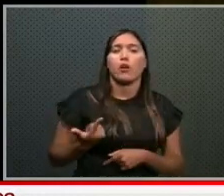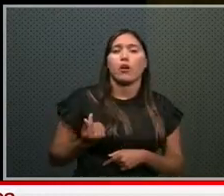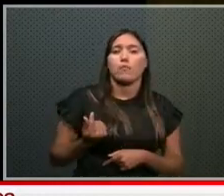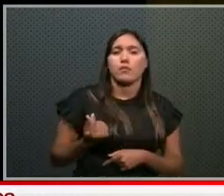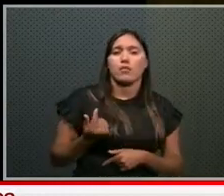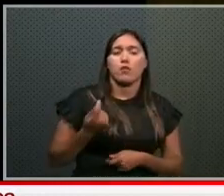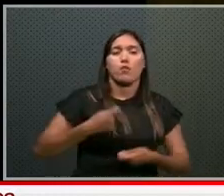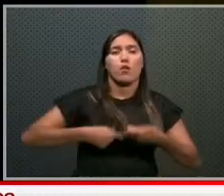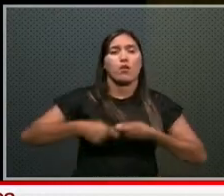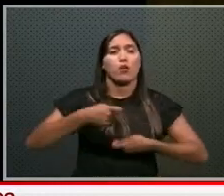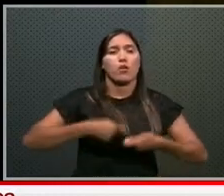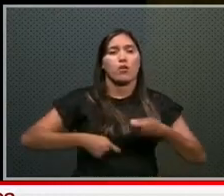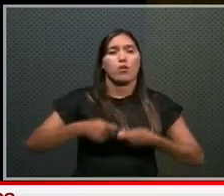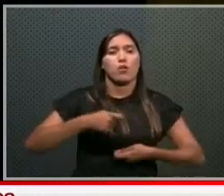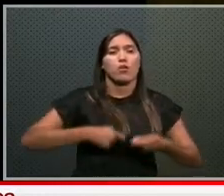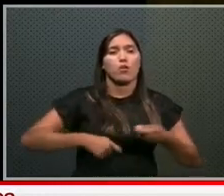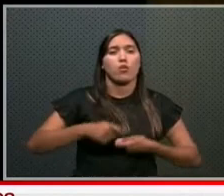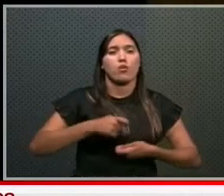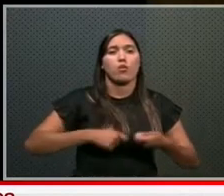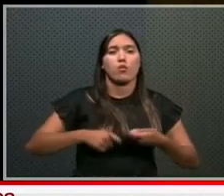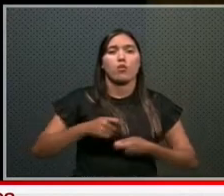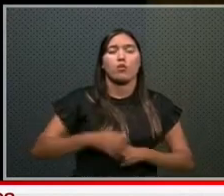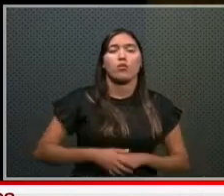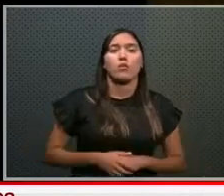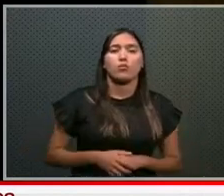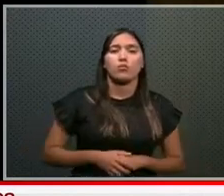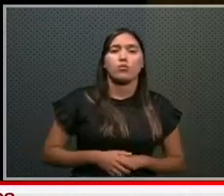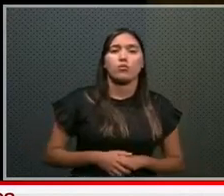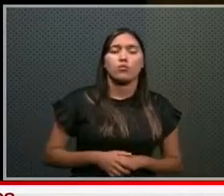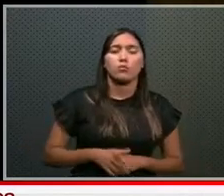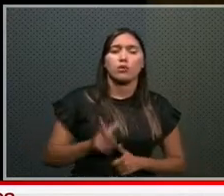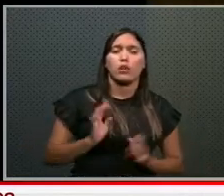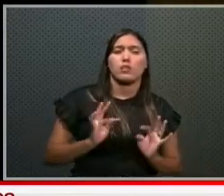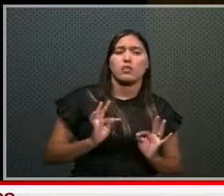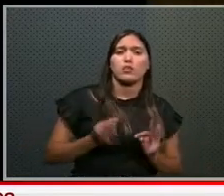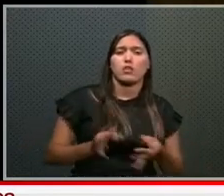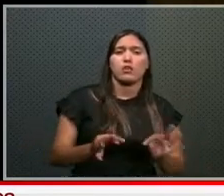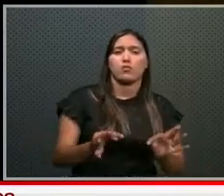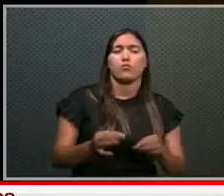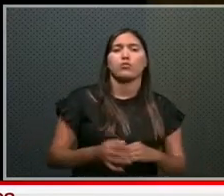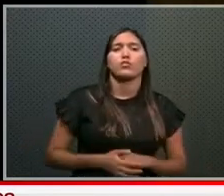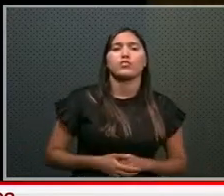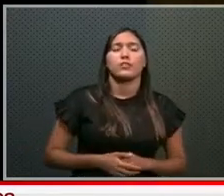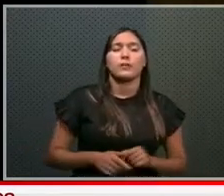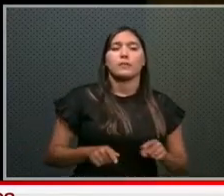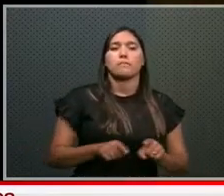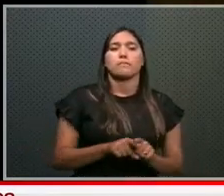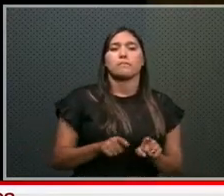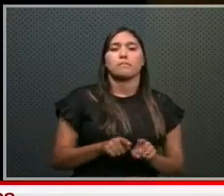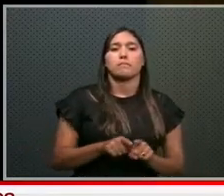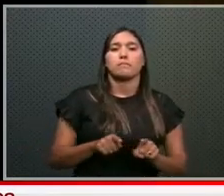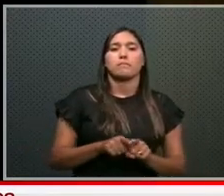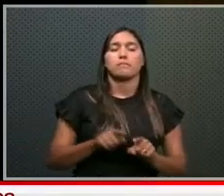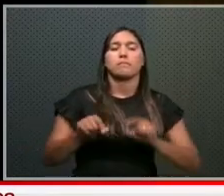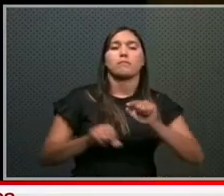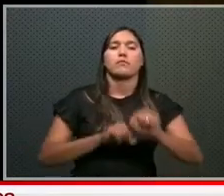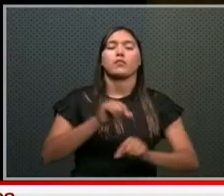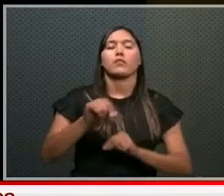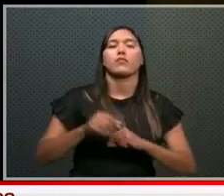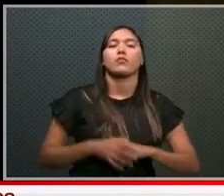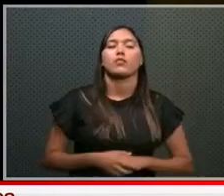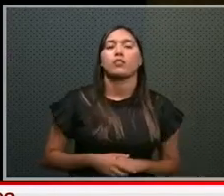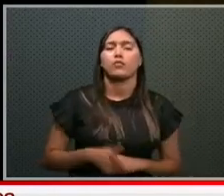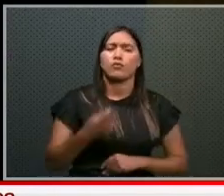econômico e onde entra o governo tecnologia exatamente você queria o senhor